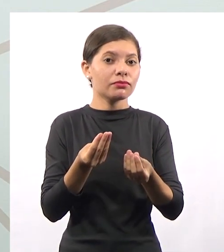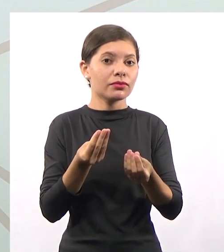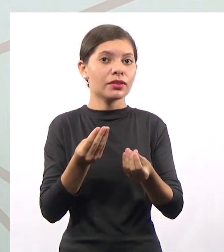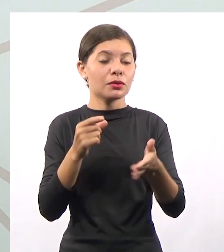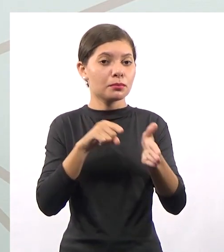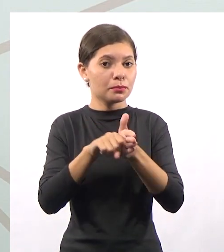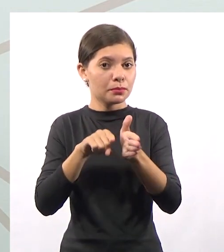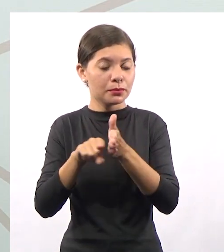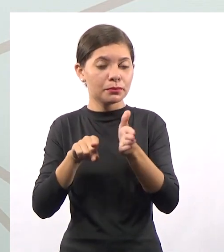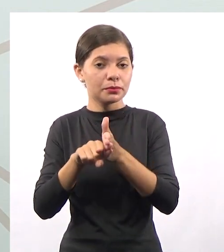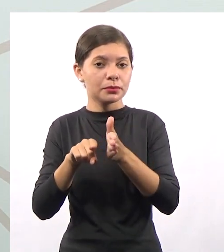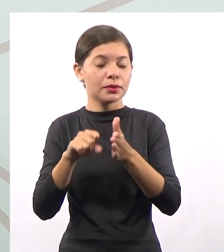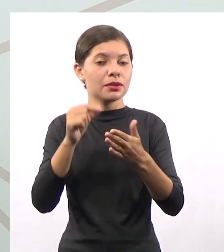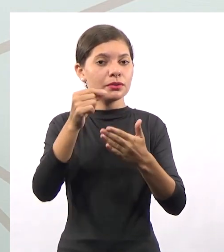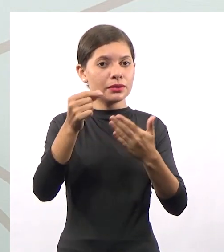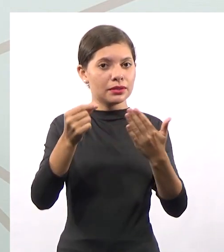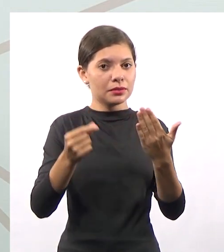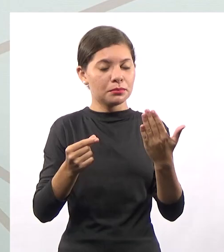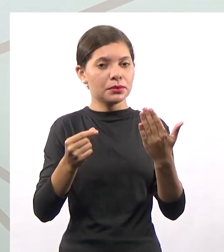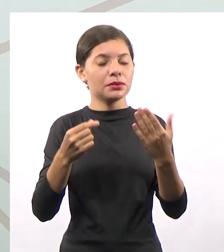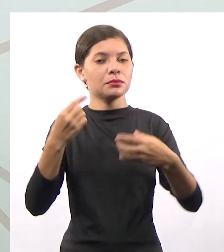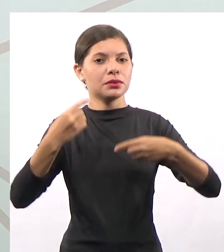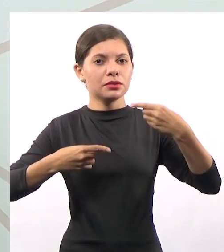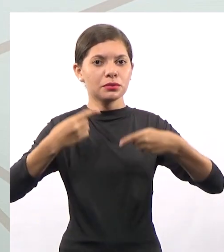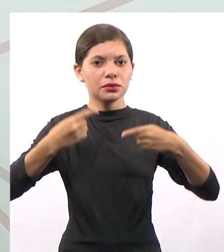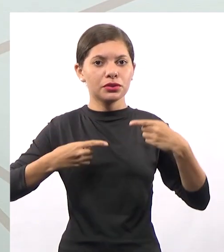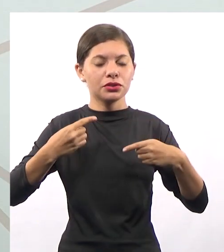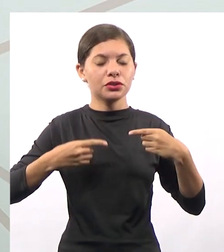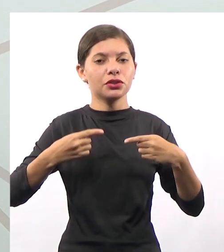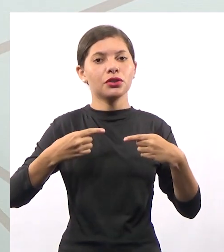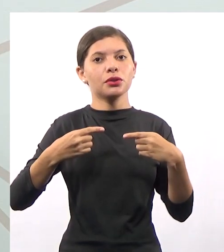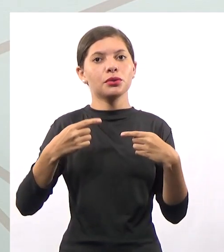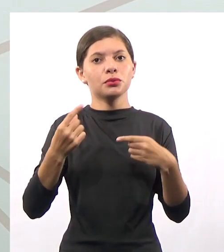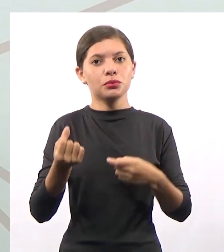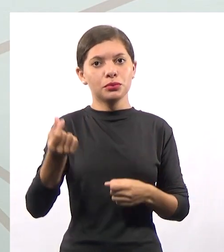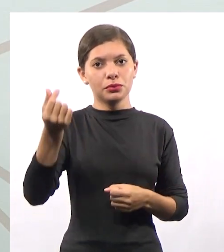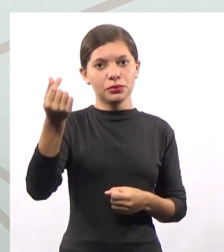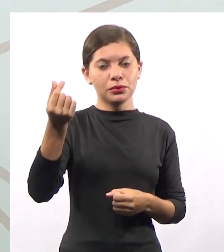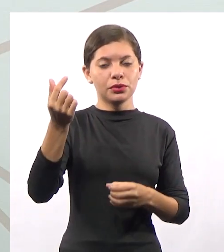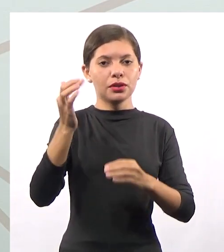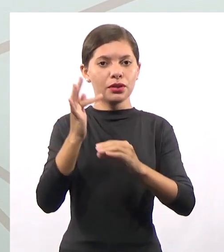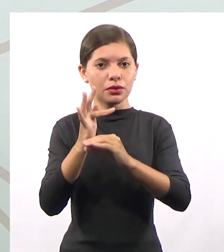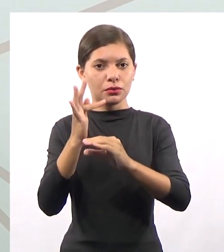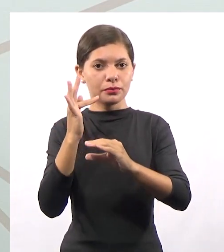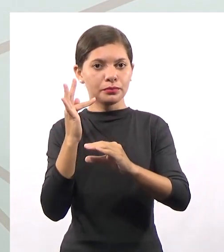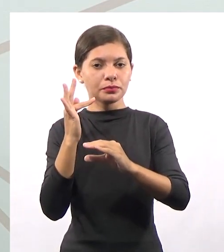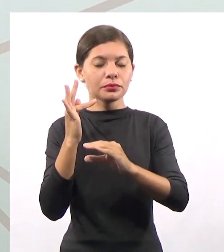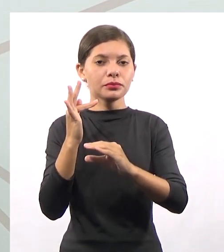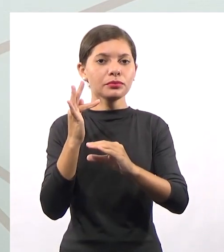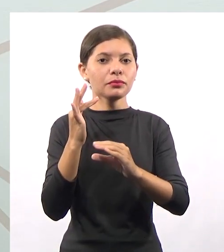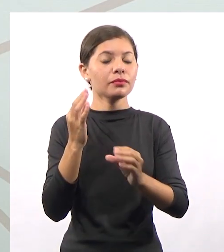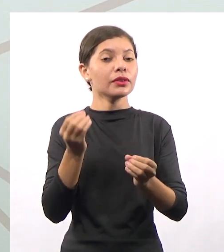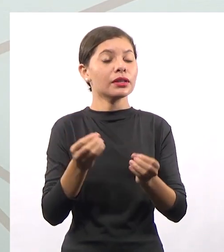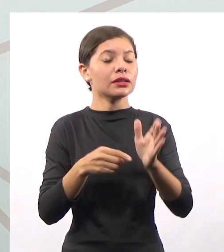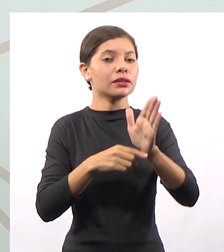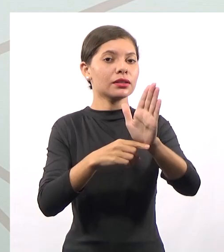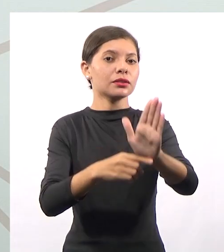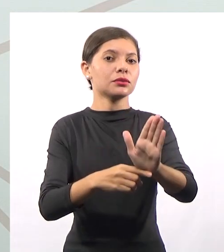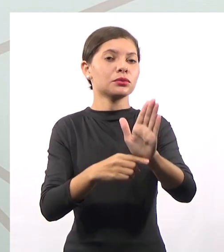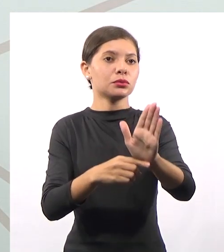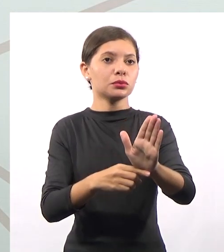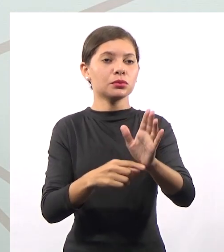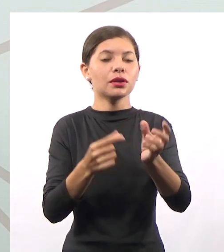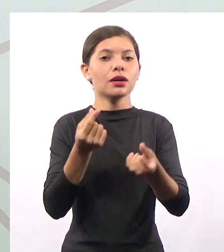discutir aqui é que o Fundo de Desenvolvimento da Educação Básica, o Fundeb, ele